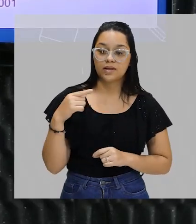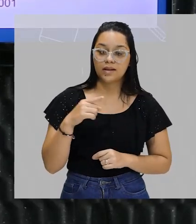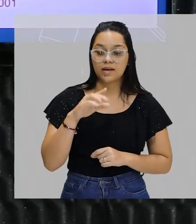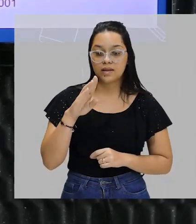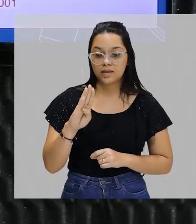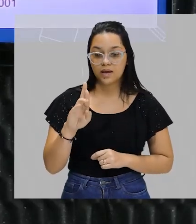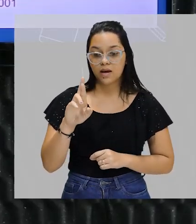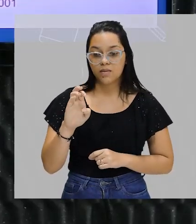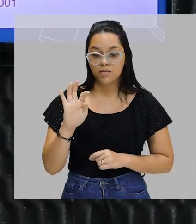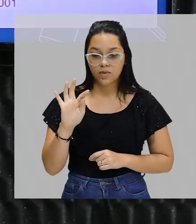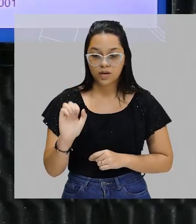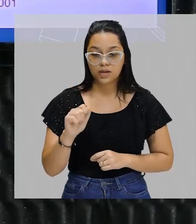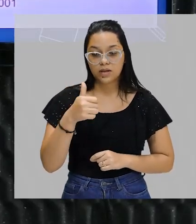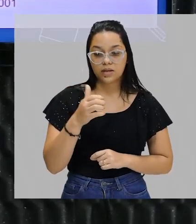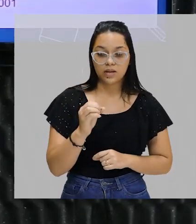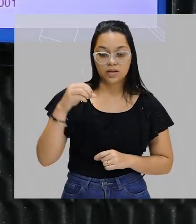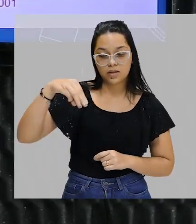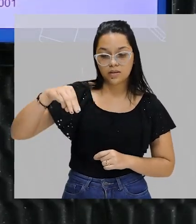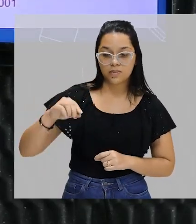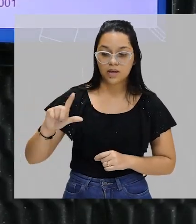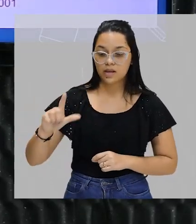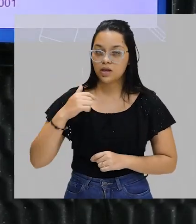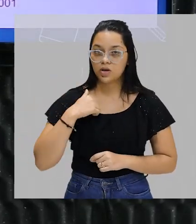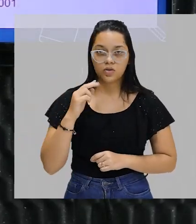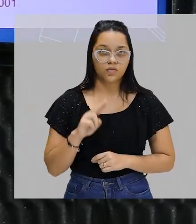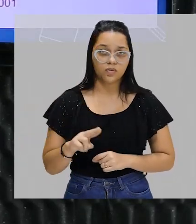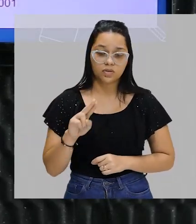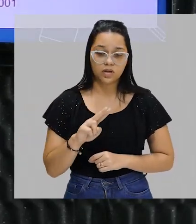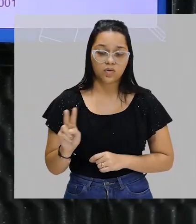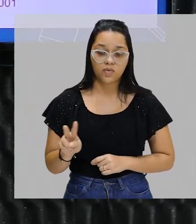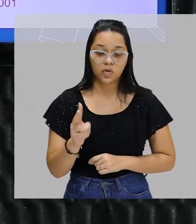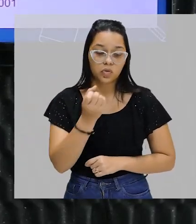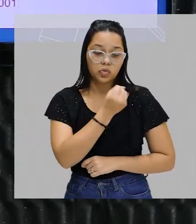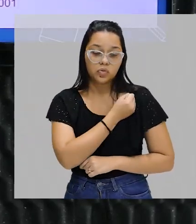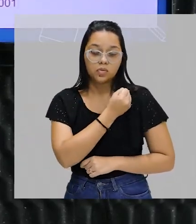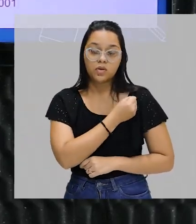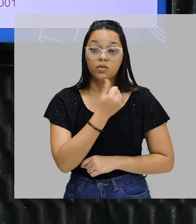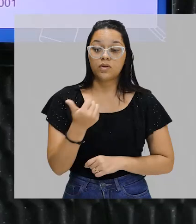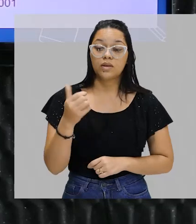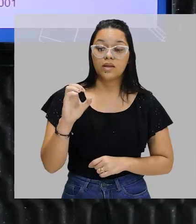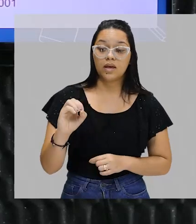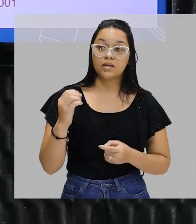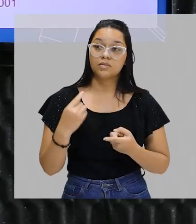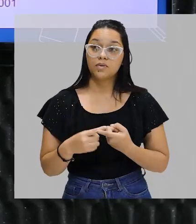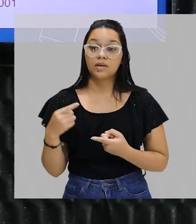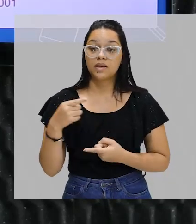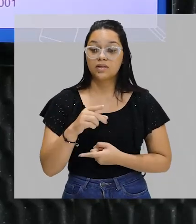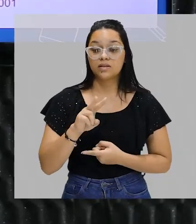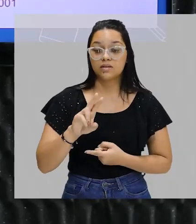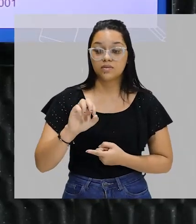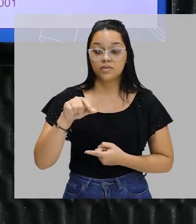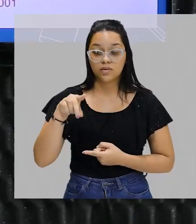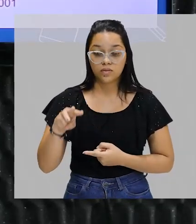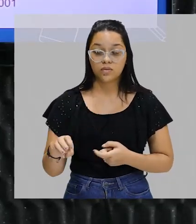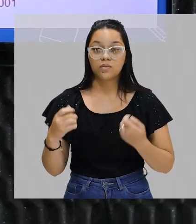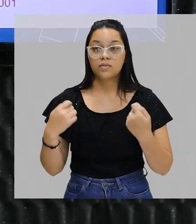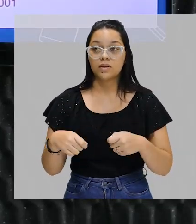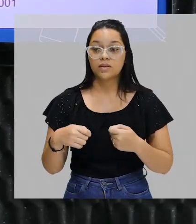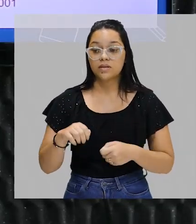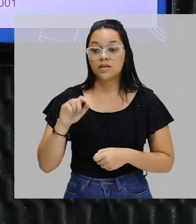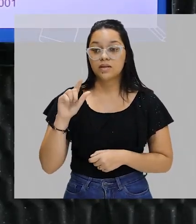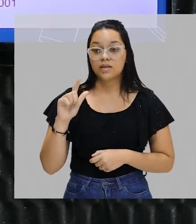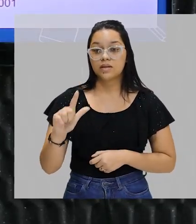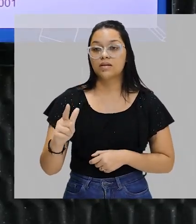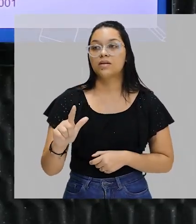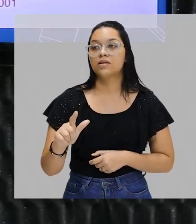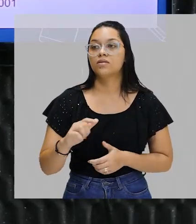bureta 10 ml. Eu não vou usar o número 10, porque esse volume tem que estar em litros,